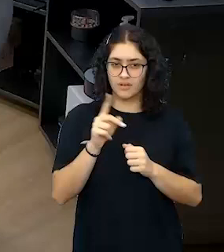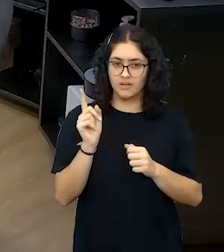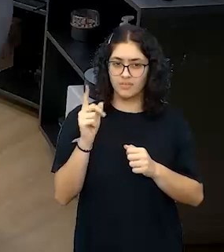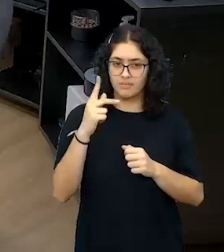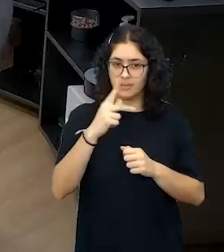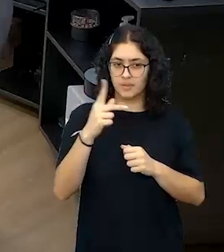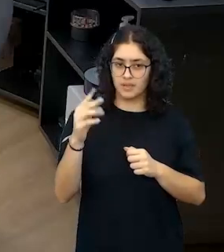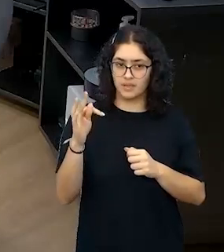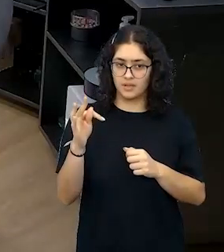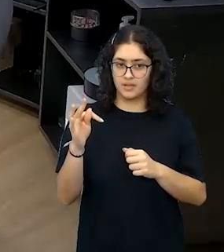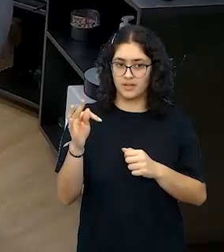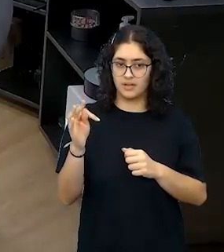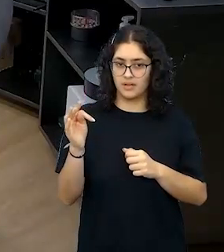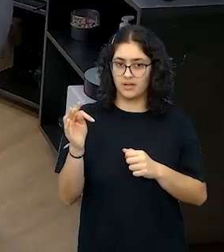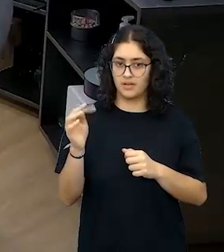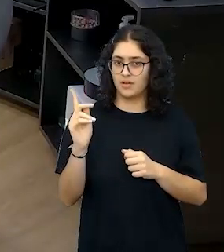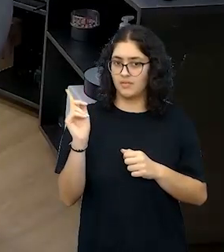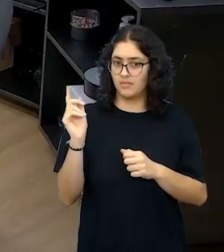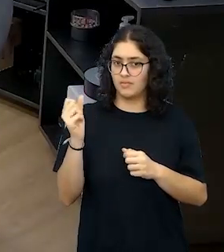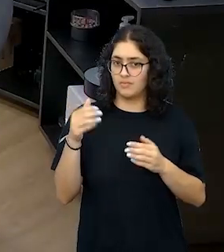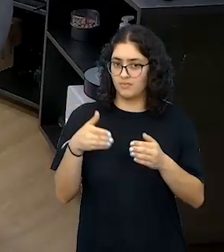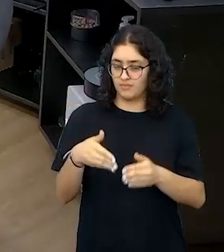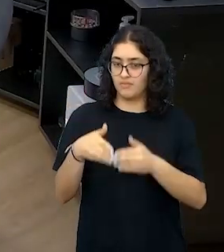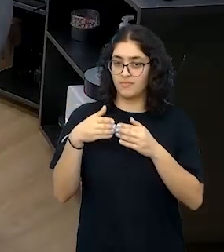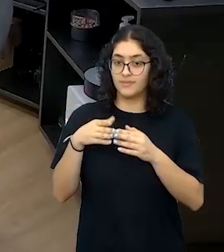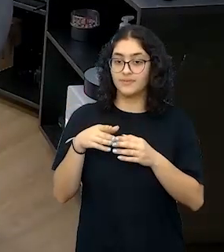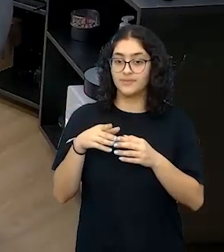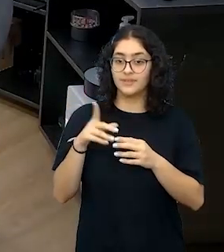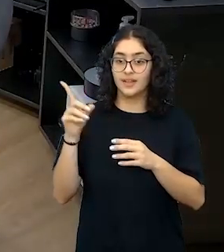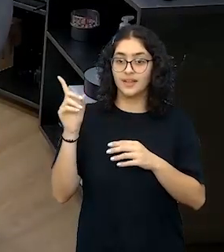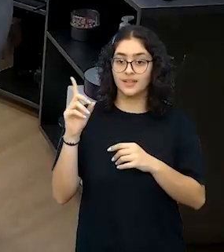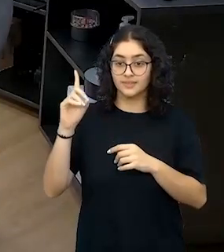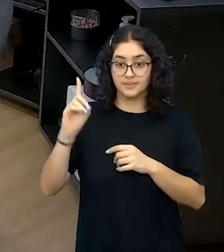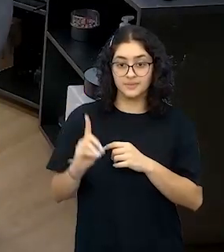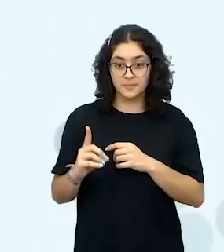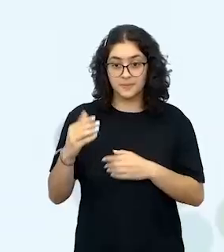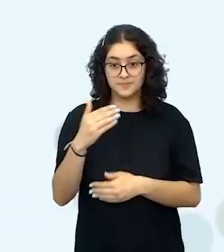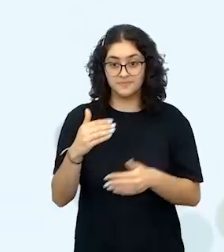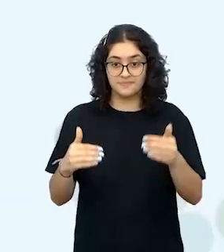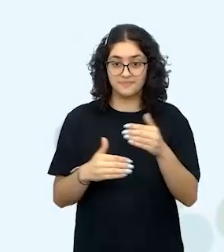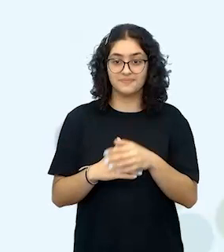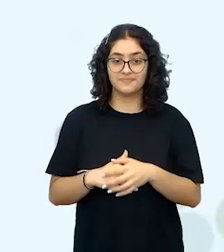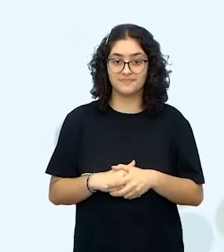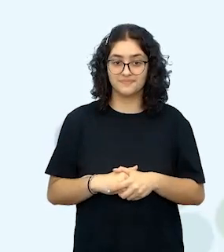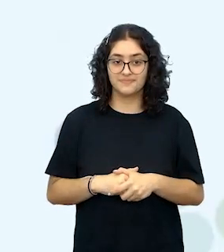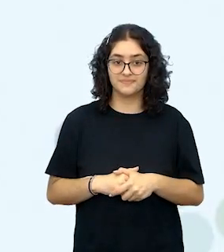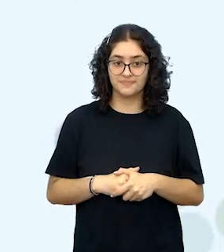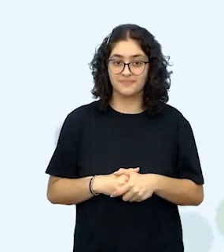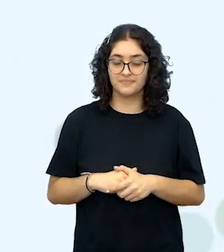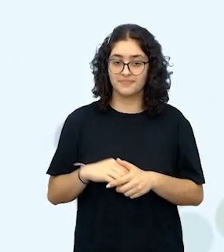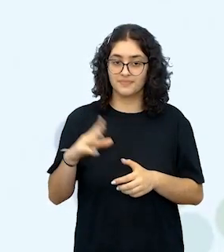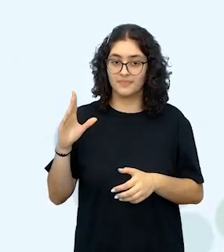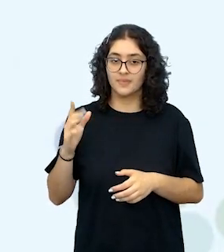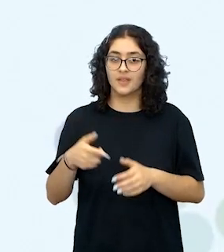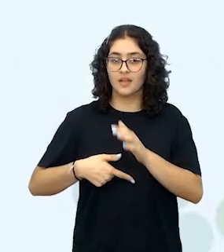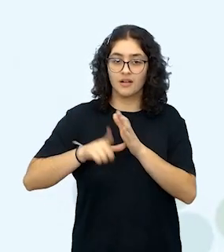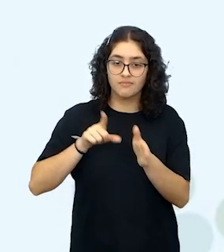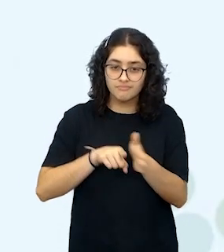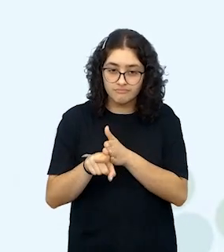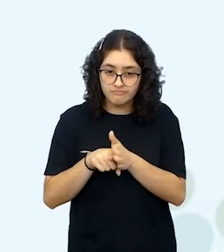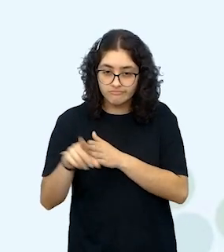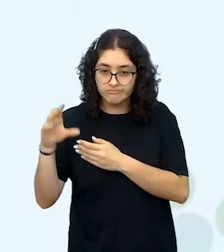PPT. Tá aqui. Você passa para a gente, eu pedi para o diretor passar aí para a gente. Então, a TPC aí para iniciação científica e